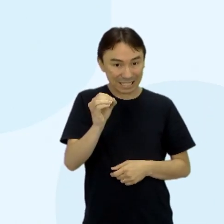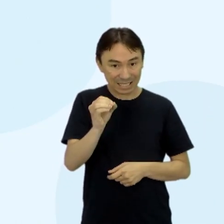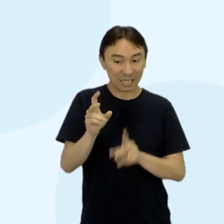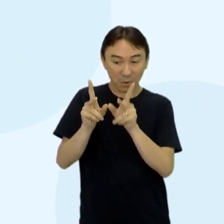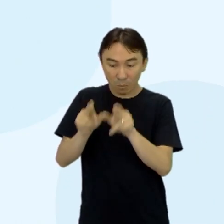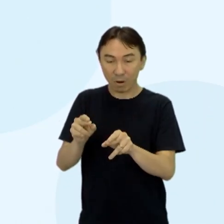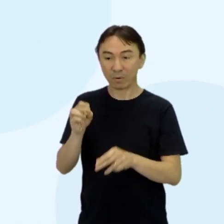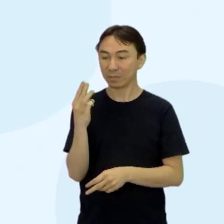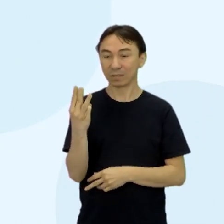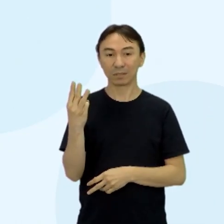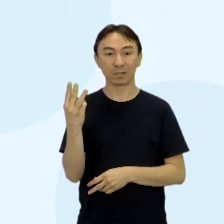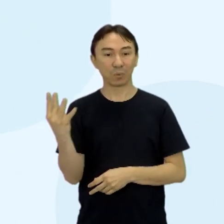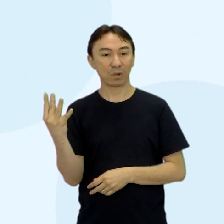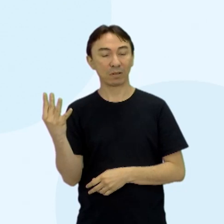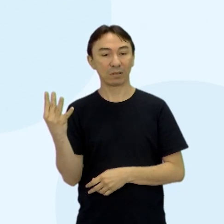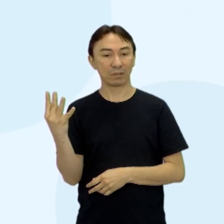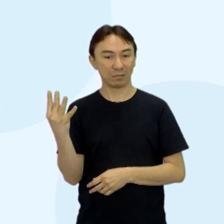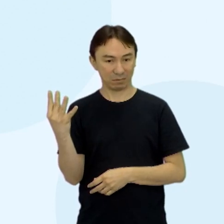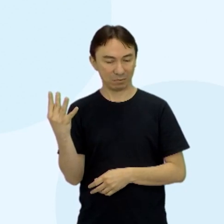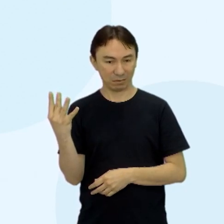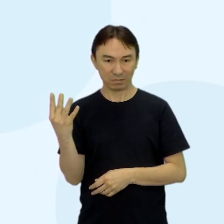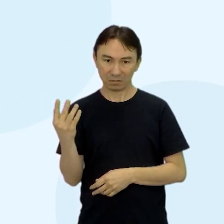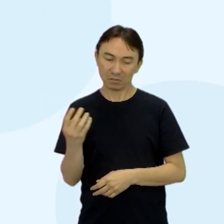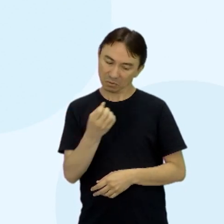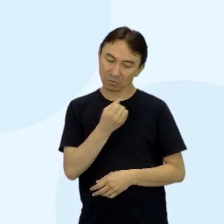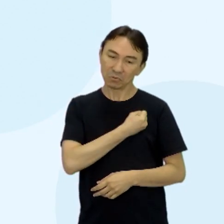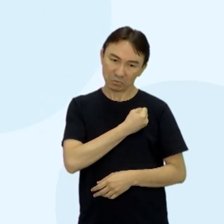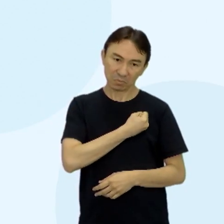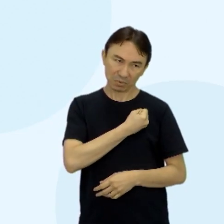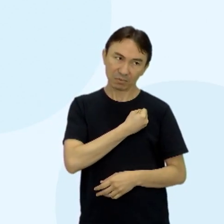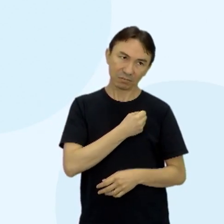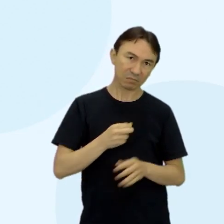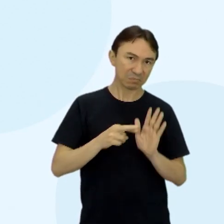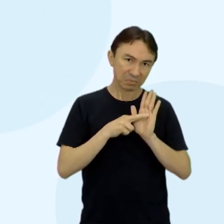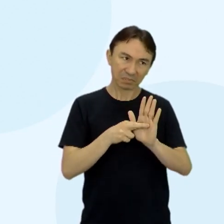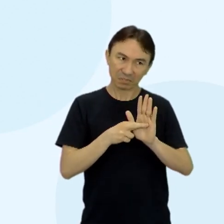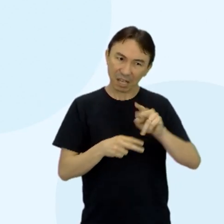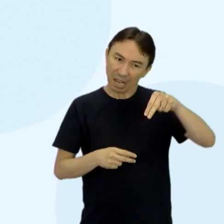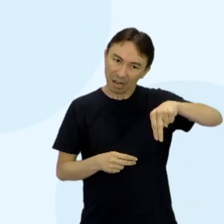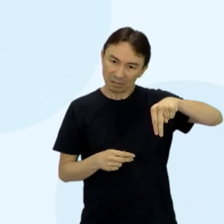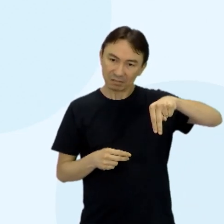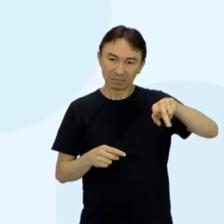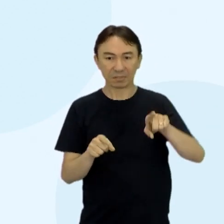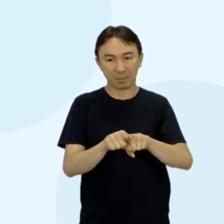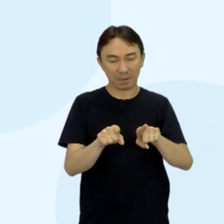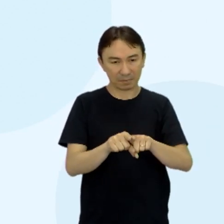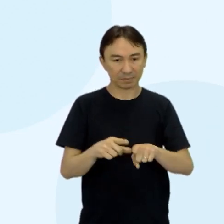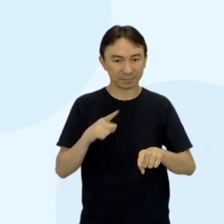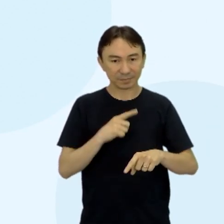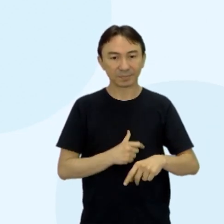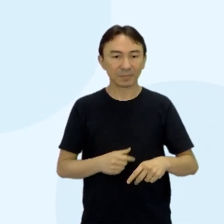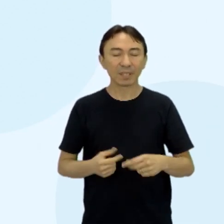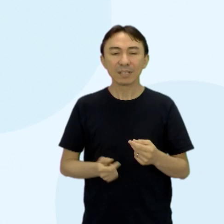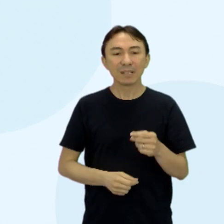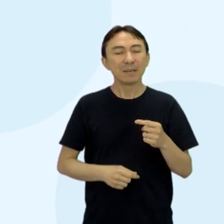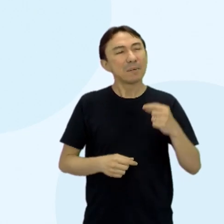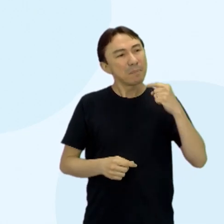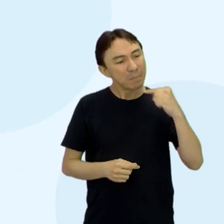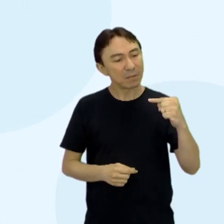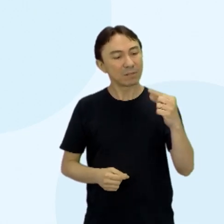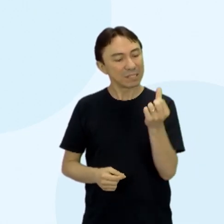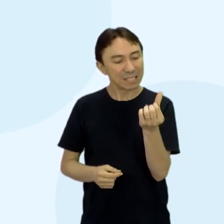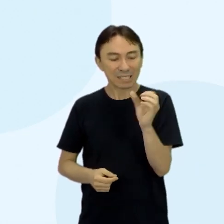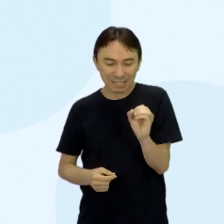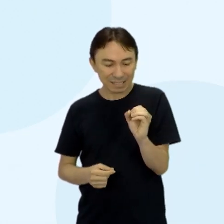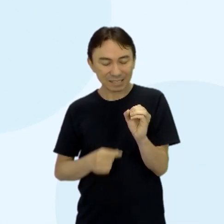Então eu representei esse número com N também, viu, Vivi? Tá bom. Tá? Como eu tenho menos 60 de um lado, eu tenho que tirar esse menos